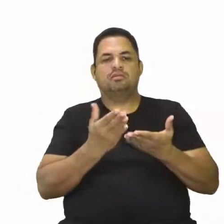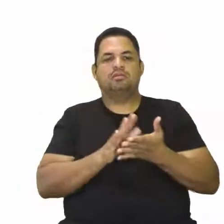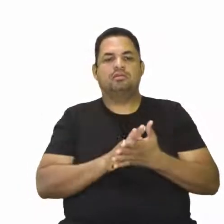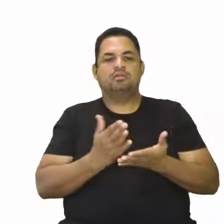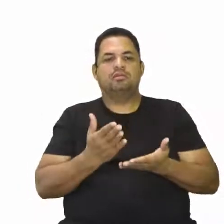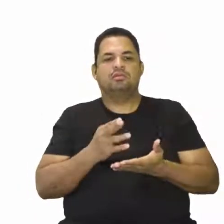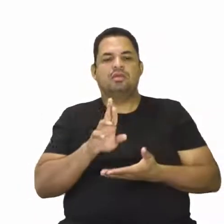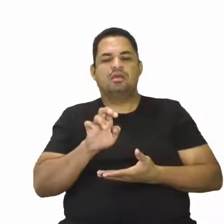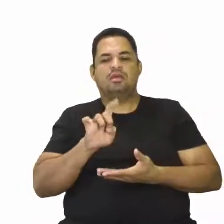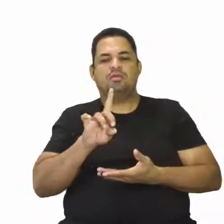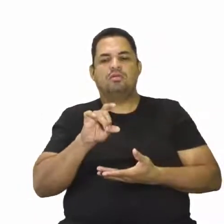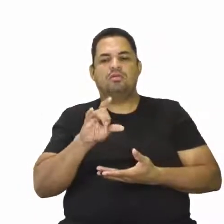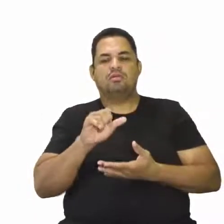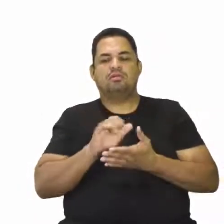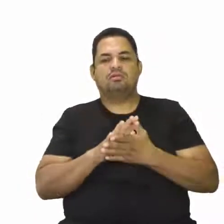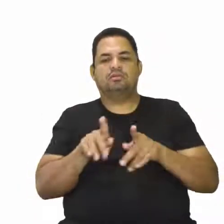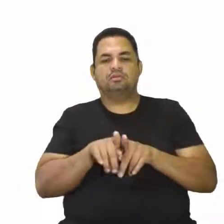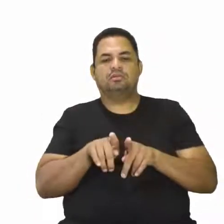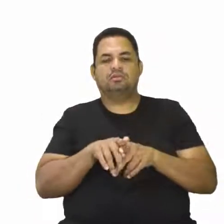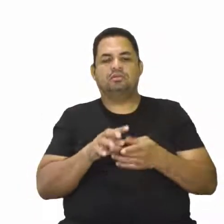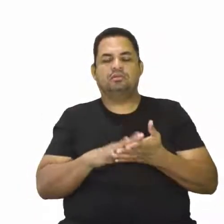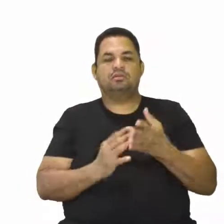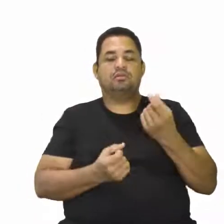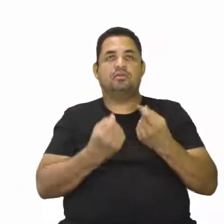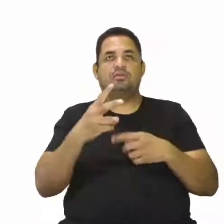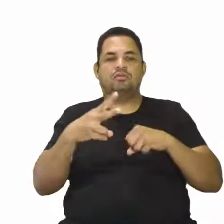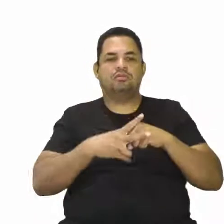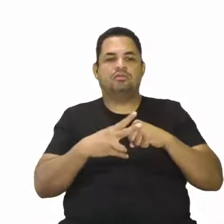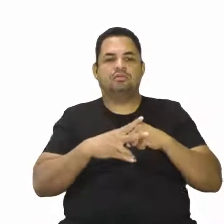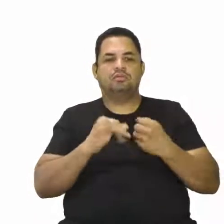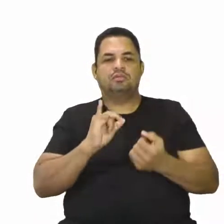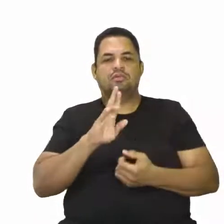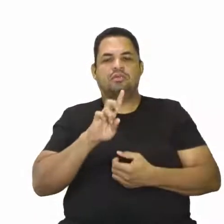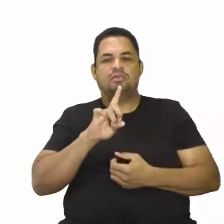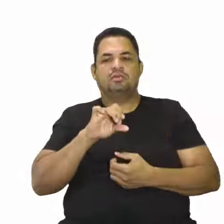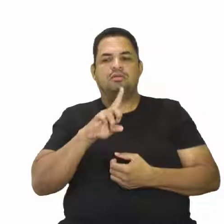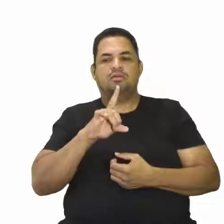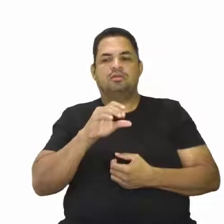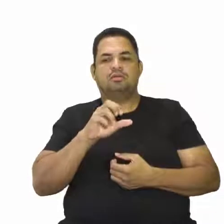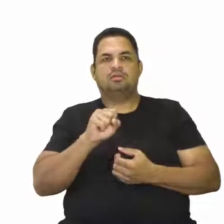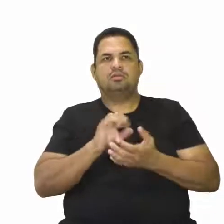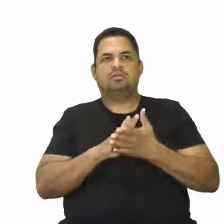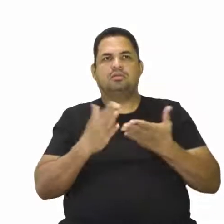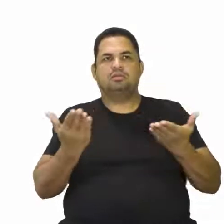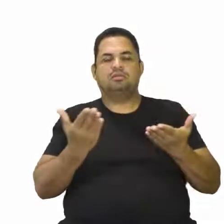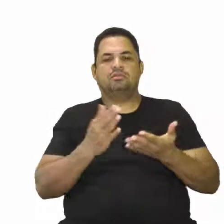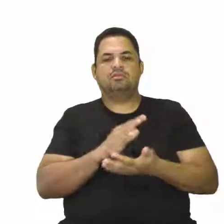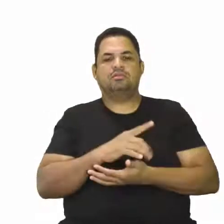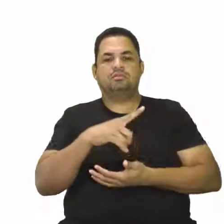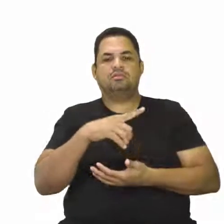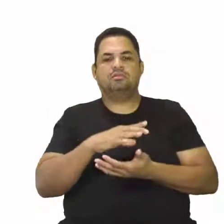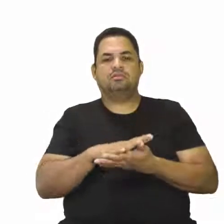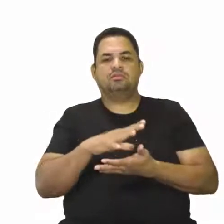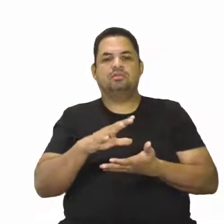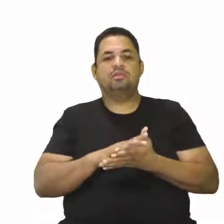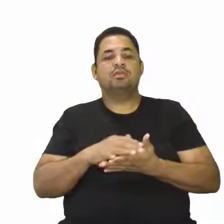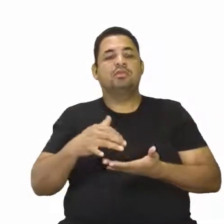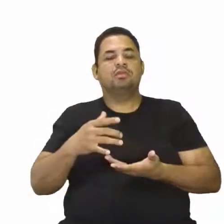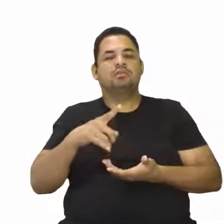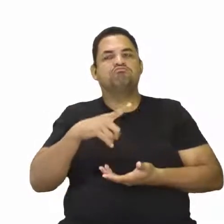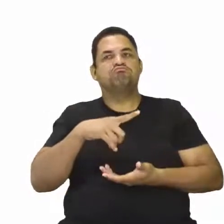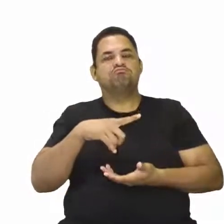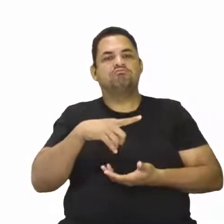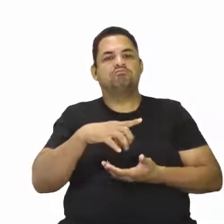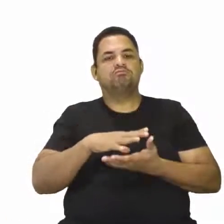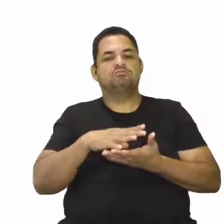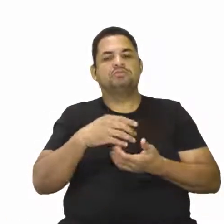regular e tem alguns verbos que são irregulares, que são aqueles que recebem, que sofrem